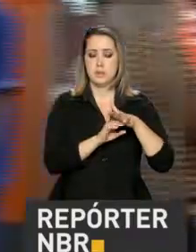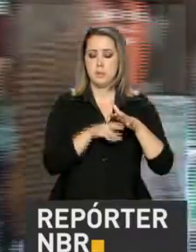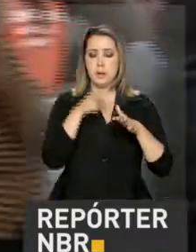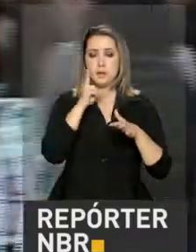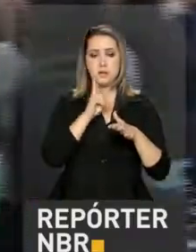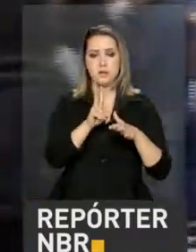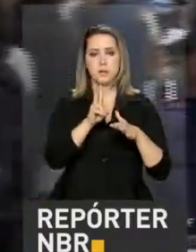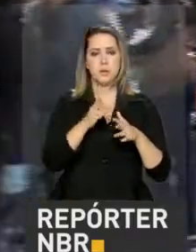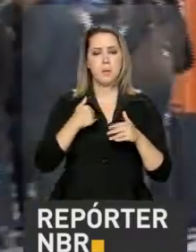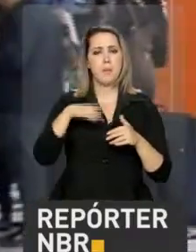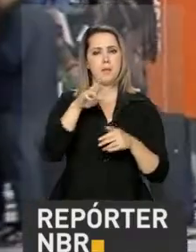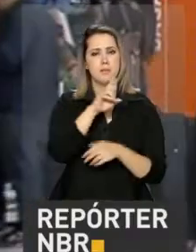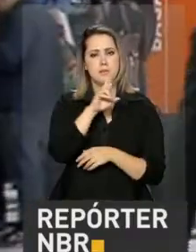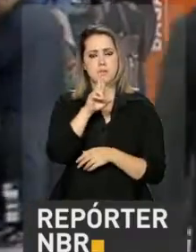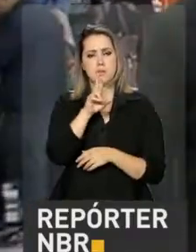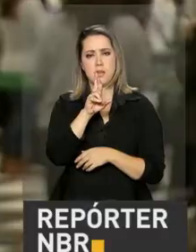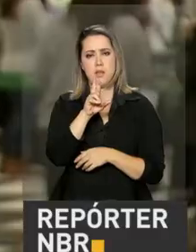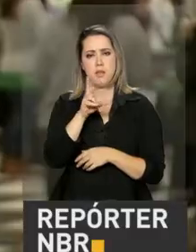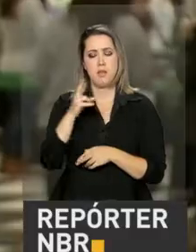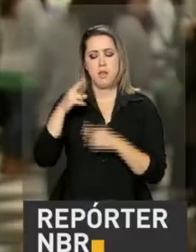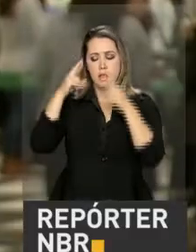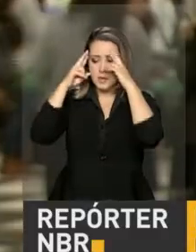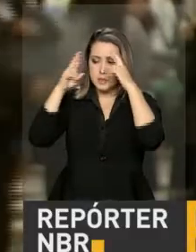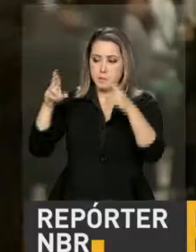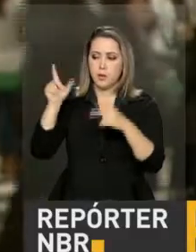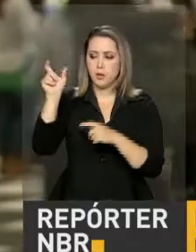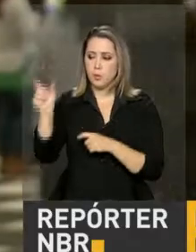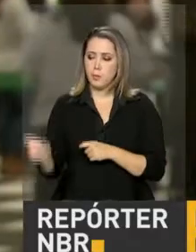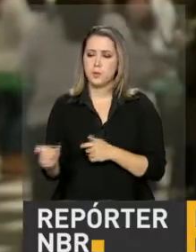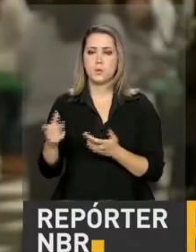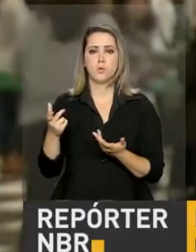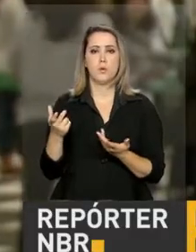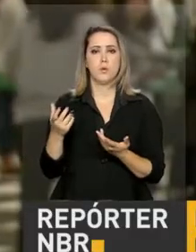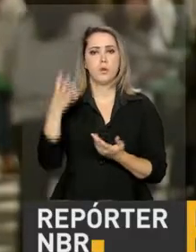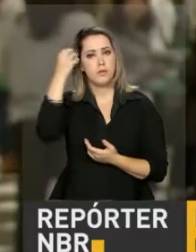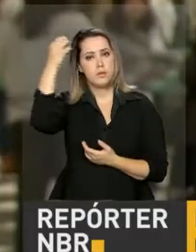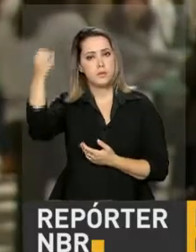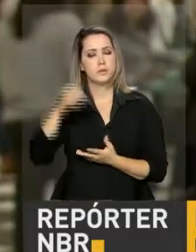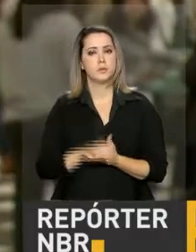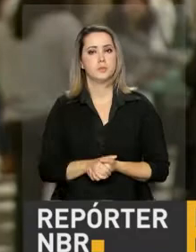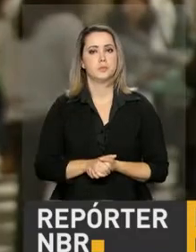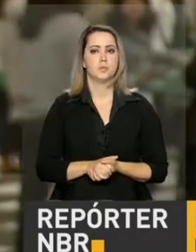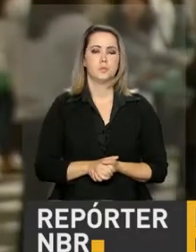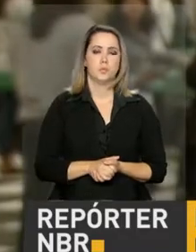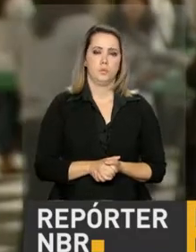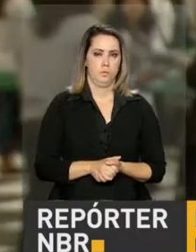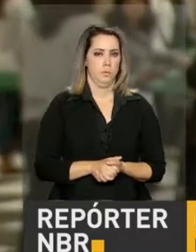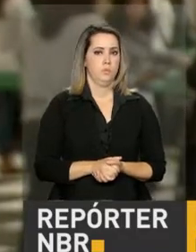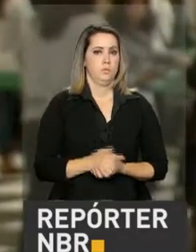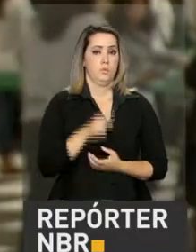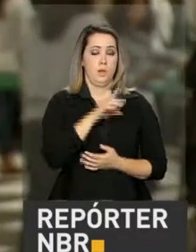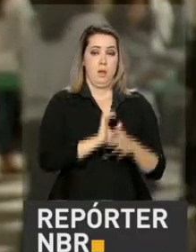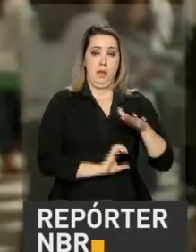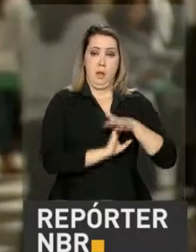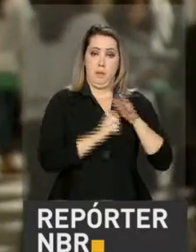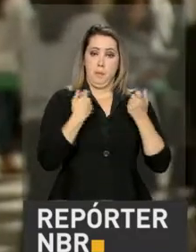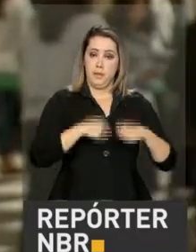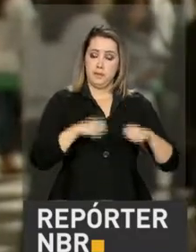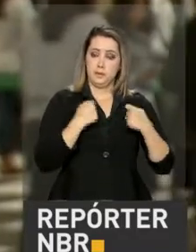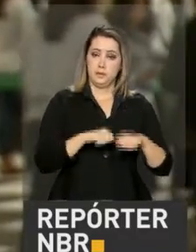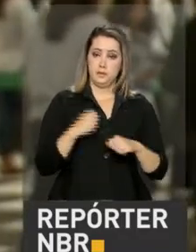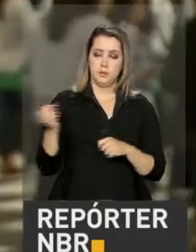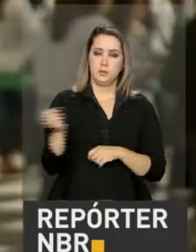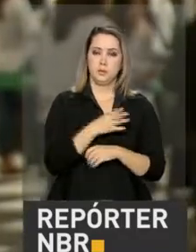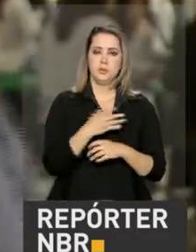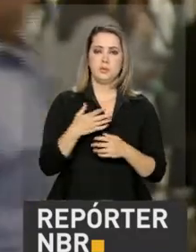setores, tenham mais respeito ao consumidor. A companhia tem o dever de se modernizar, sempre pensando naquela